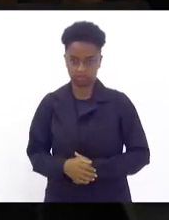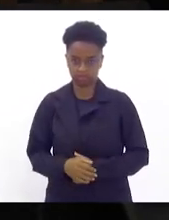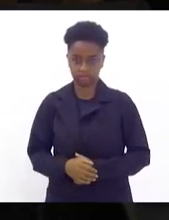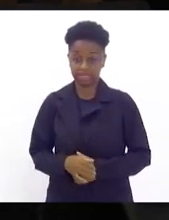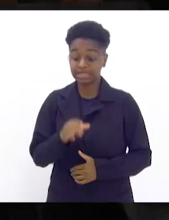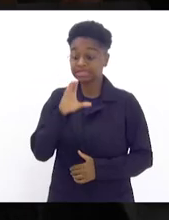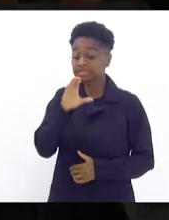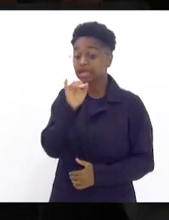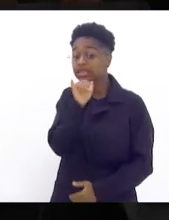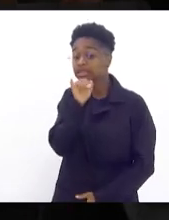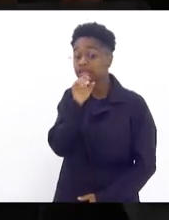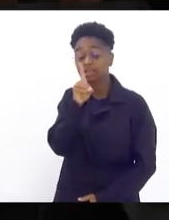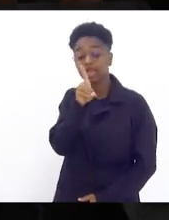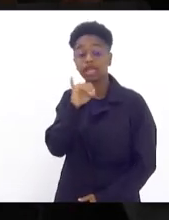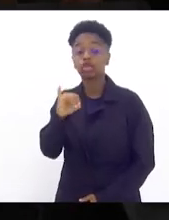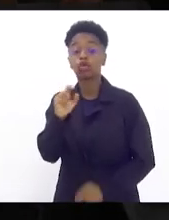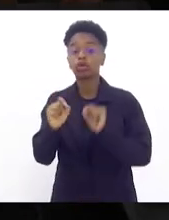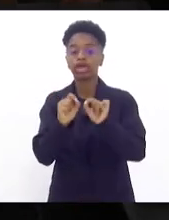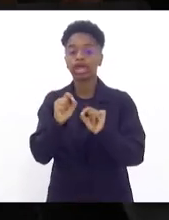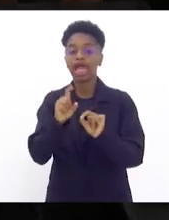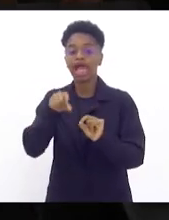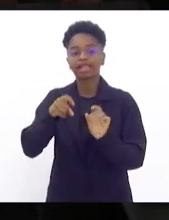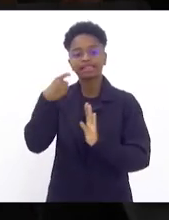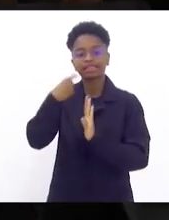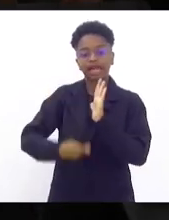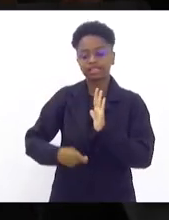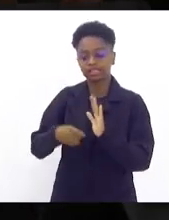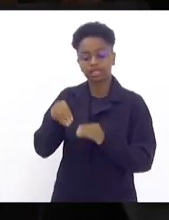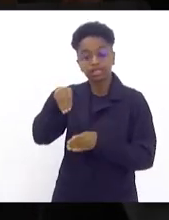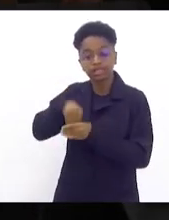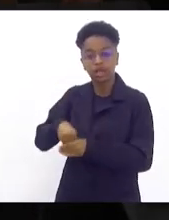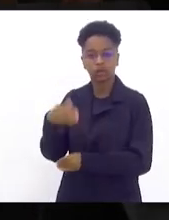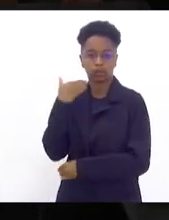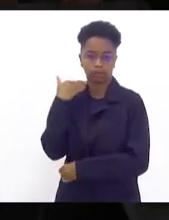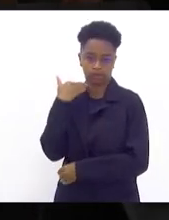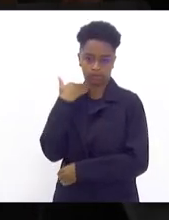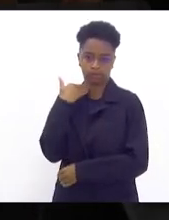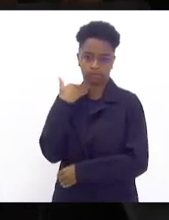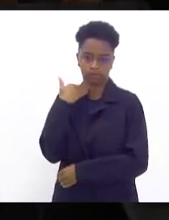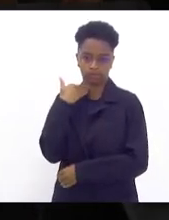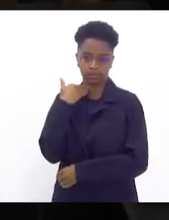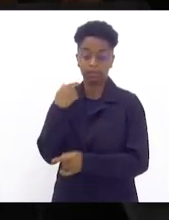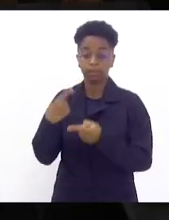CDI é a taxa interna que um banco, os